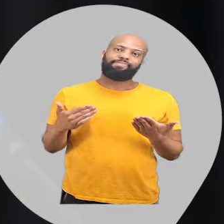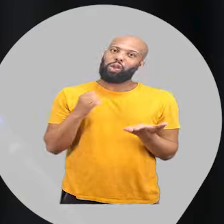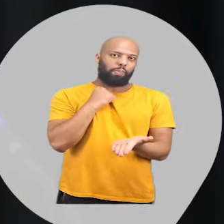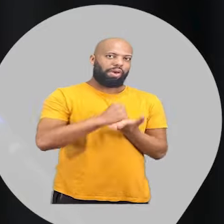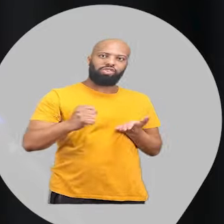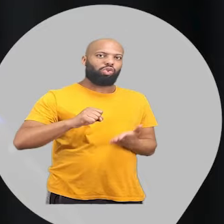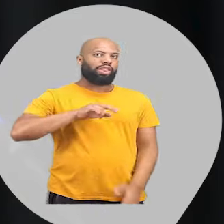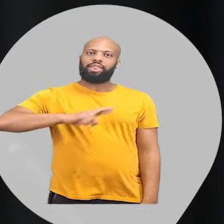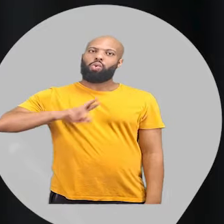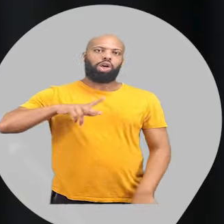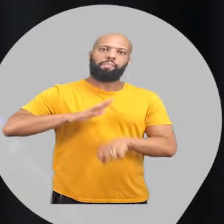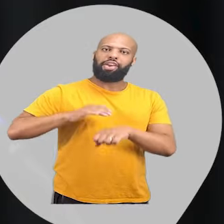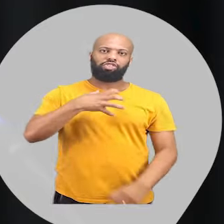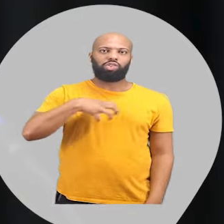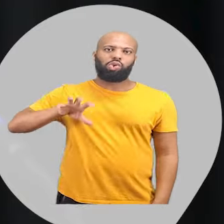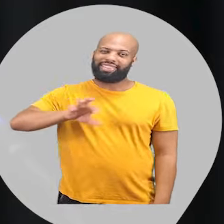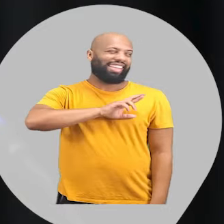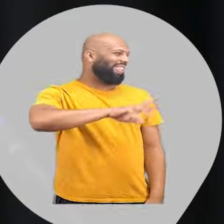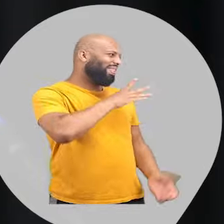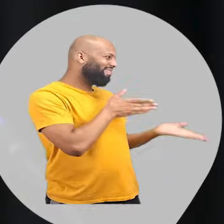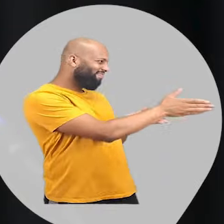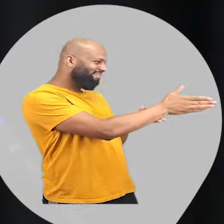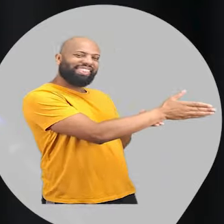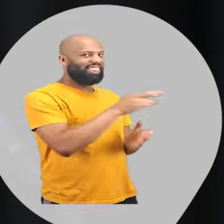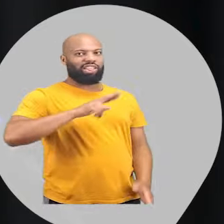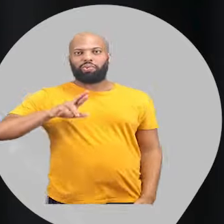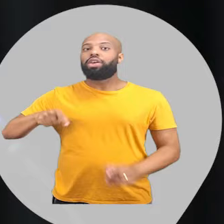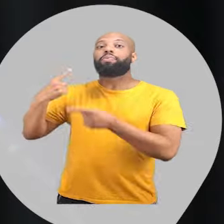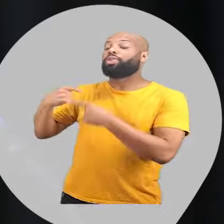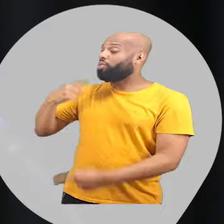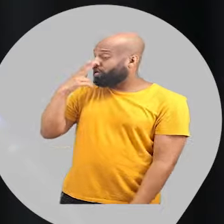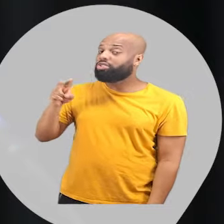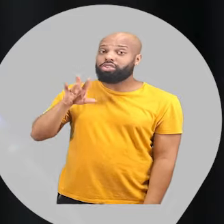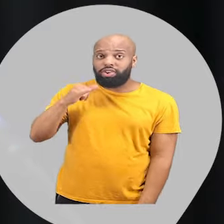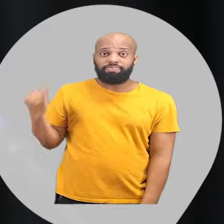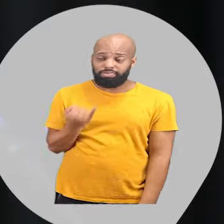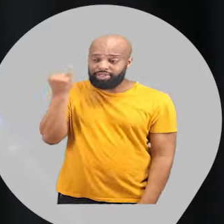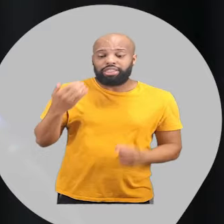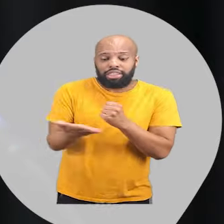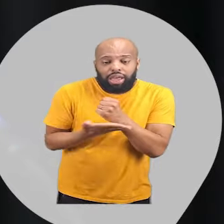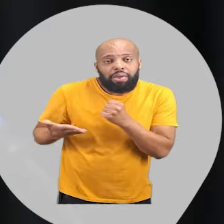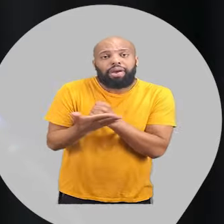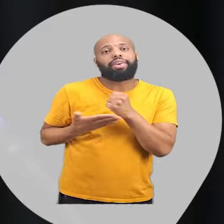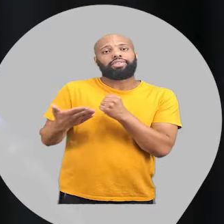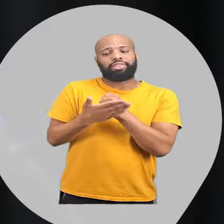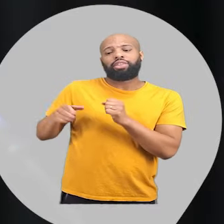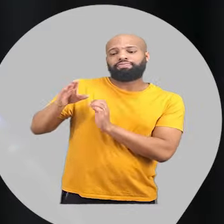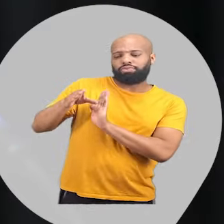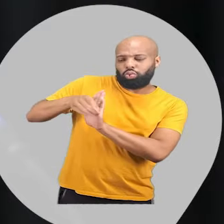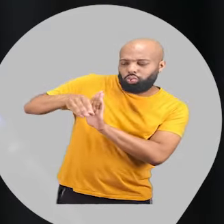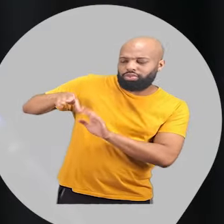já não é tão tão linear assim né acho que ainda vai ser importante a base dos